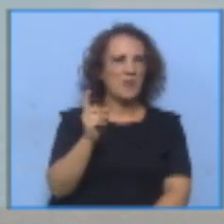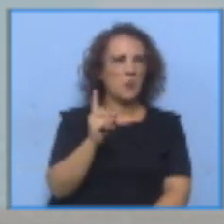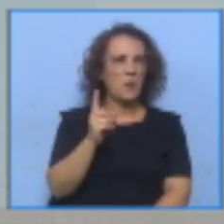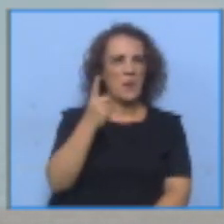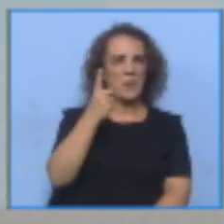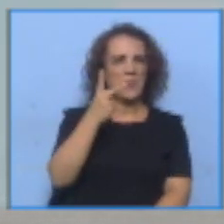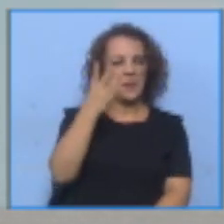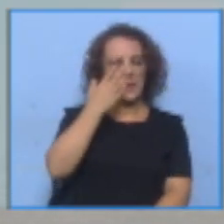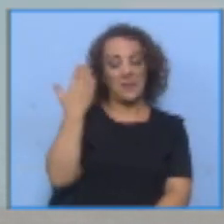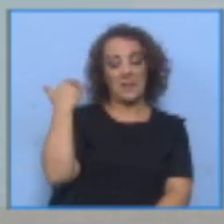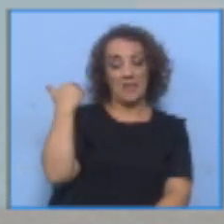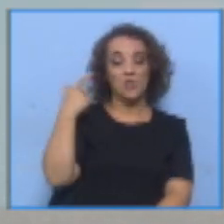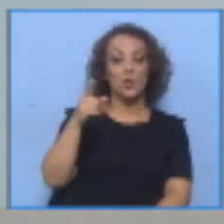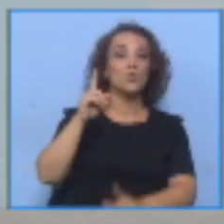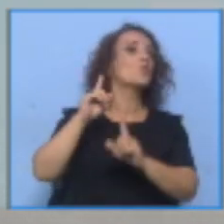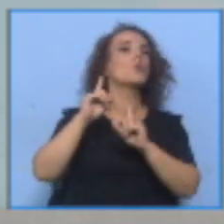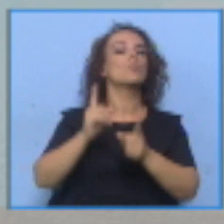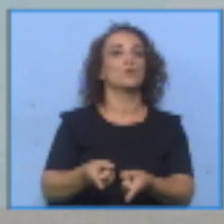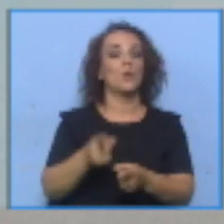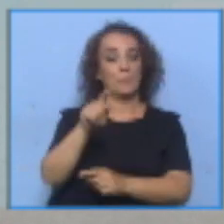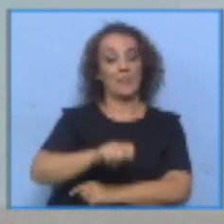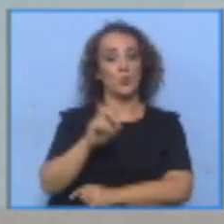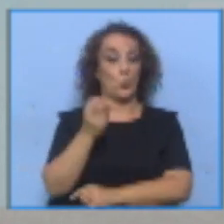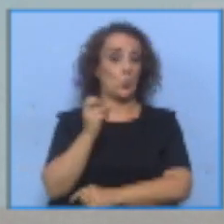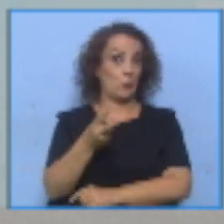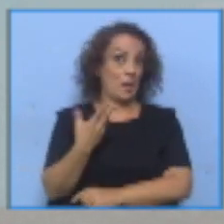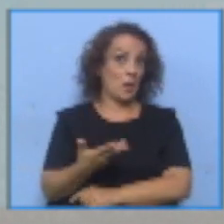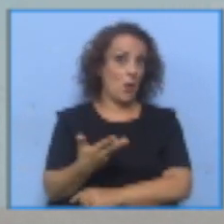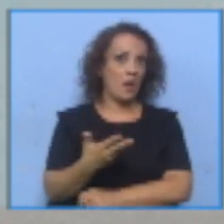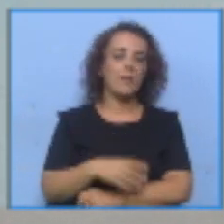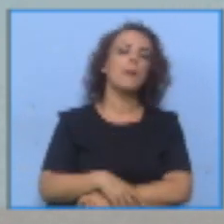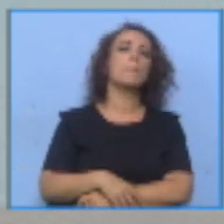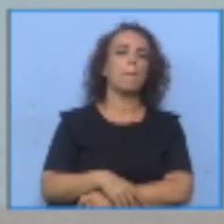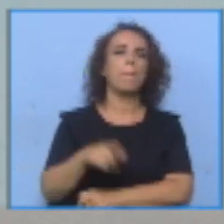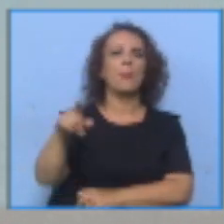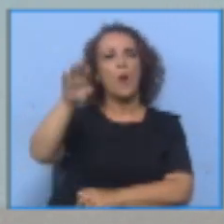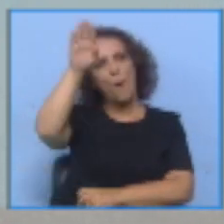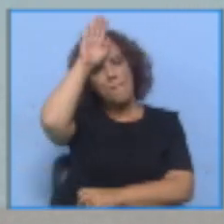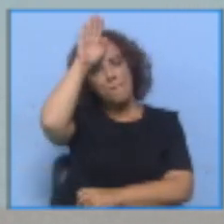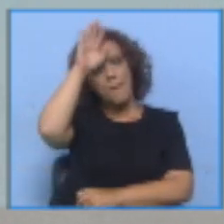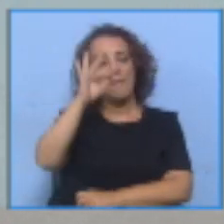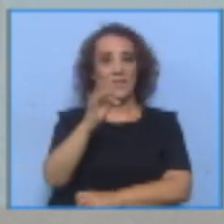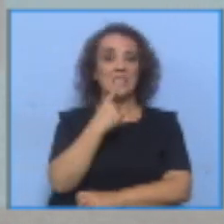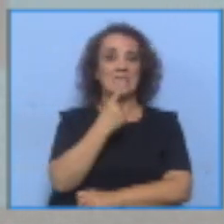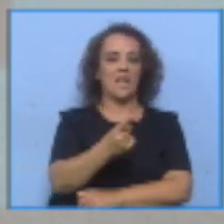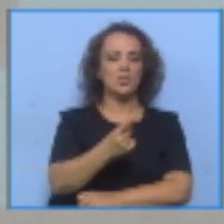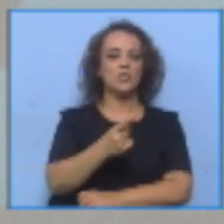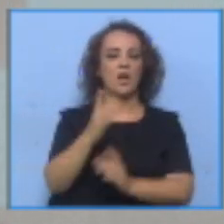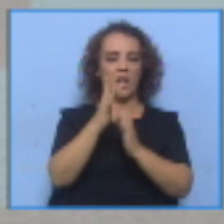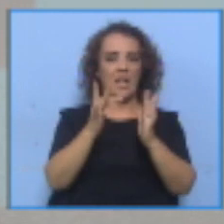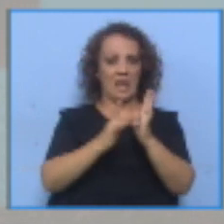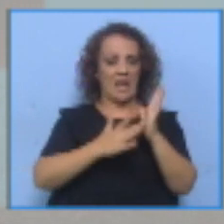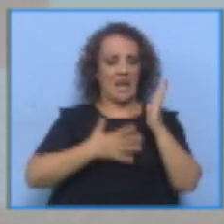dias atrás, quando começou este mês missionário de outubro que estamos a viver, o Papa Francisco disse que o cristianismo não é de